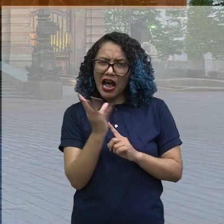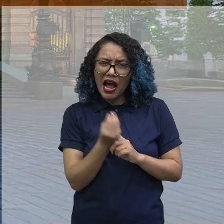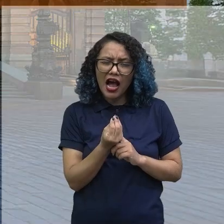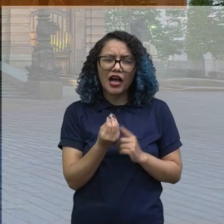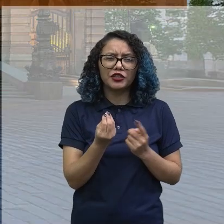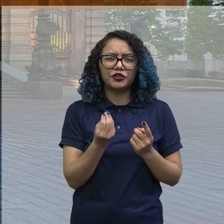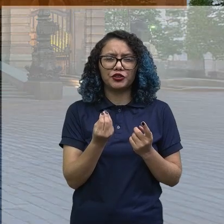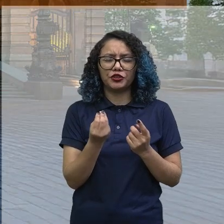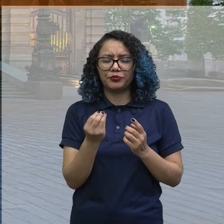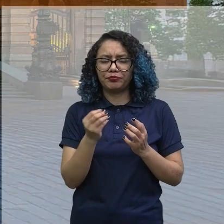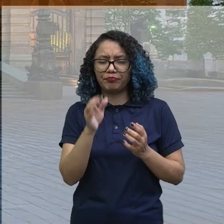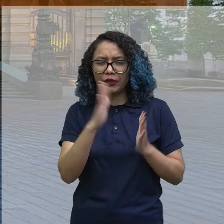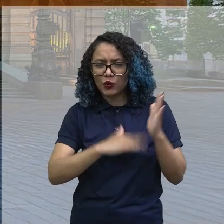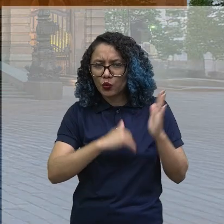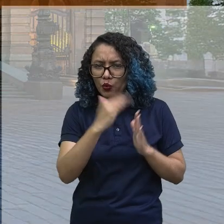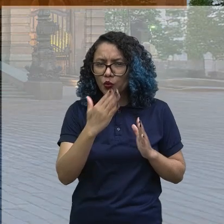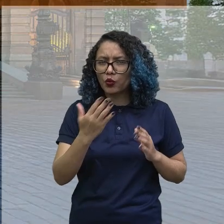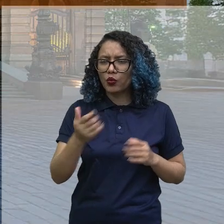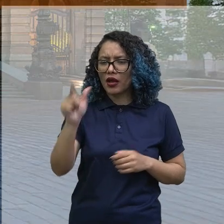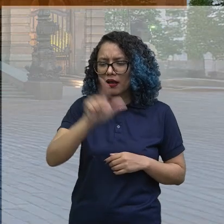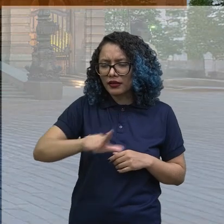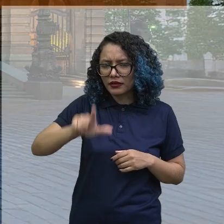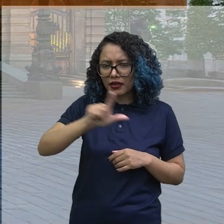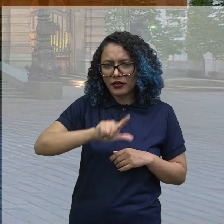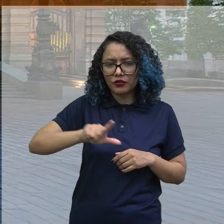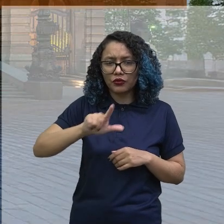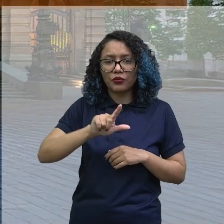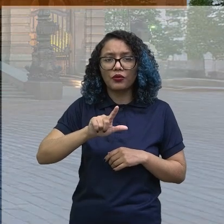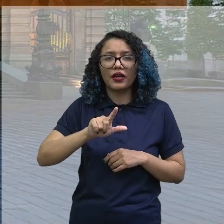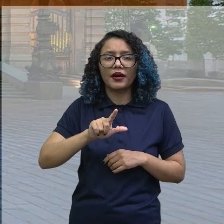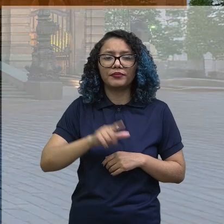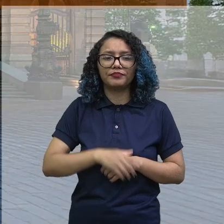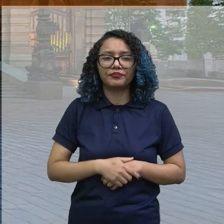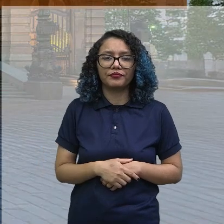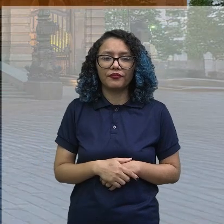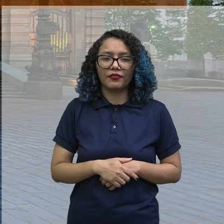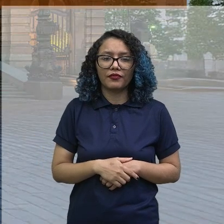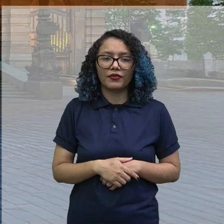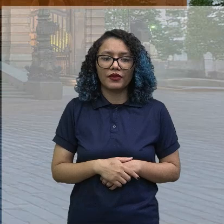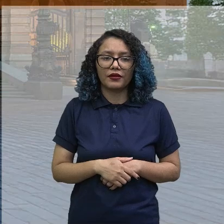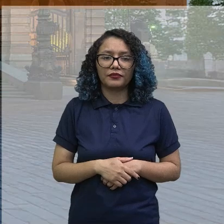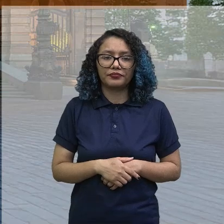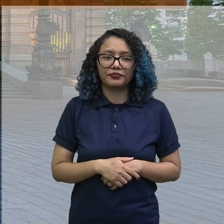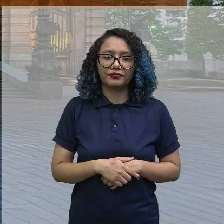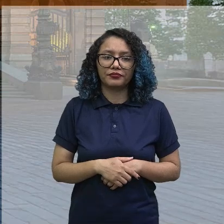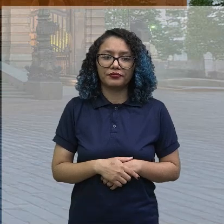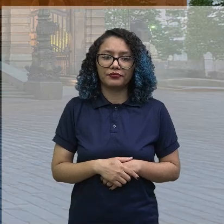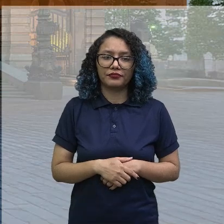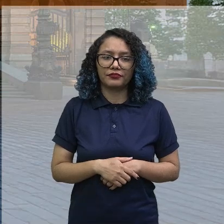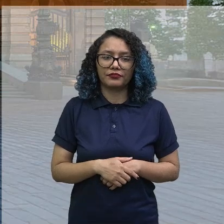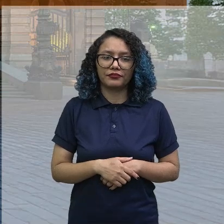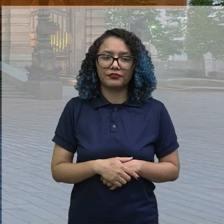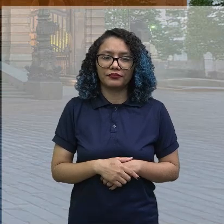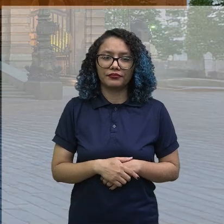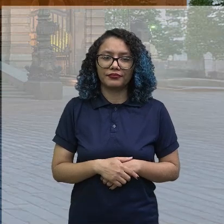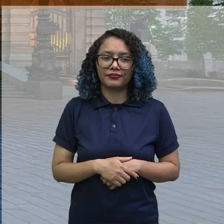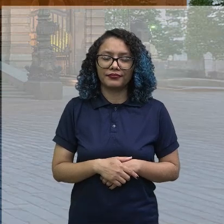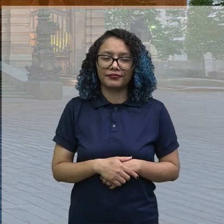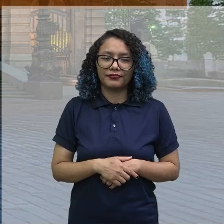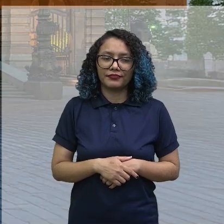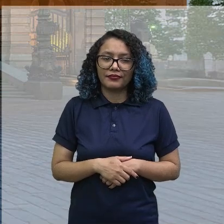literárias, das obras artísticas, elas estavam envoltas ainda naquele cenário lúgubre,